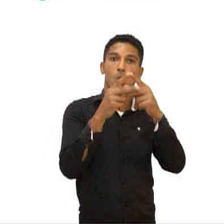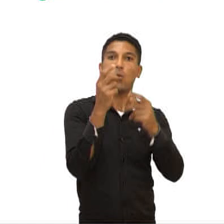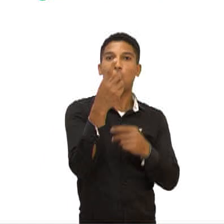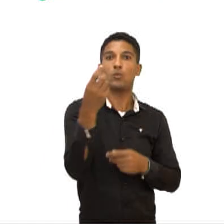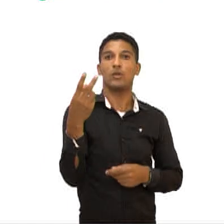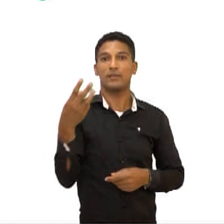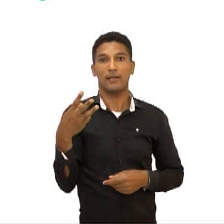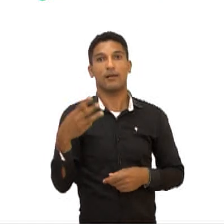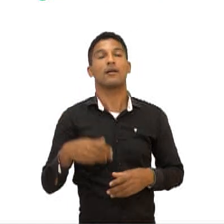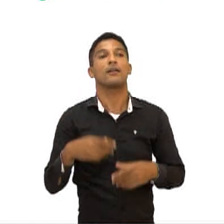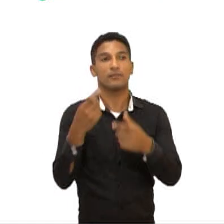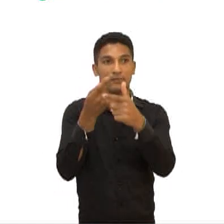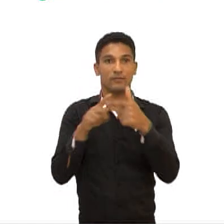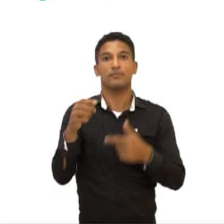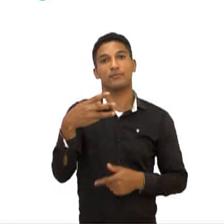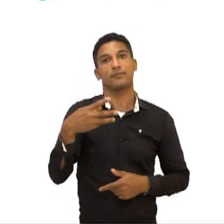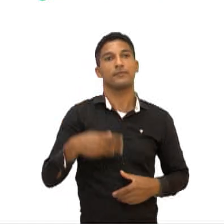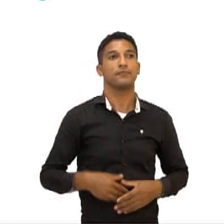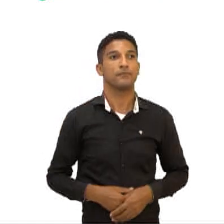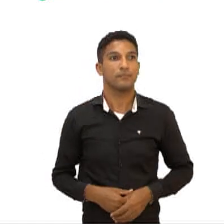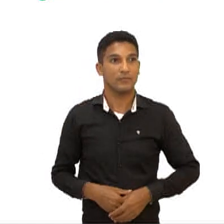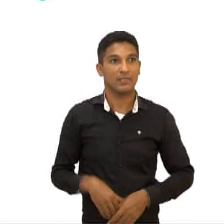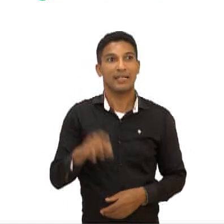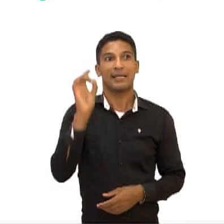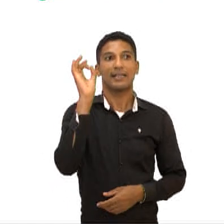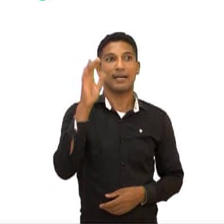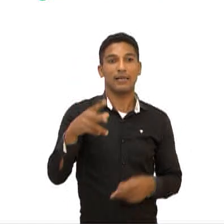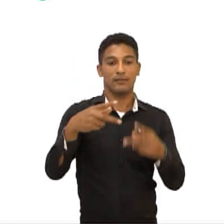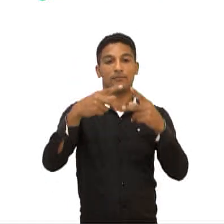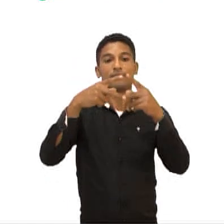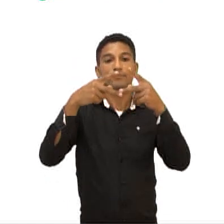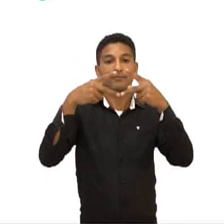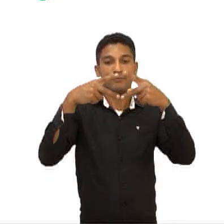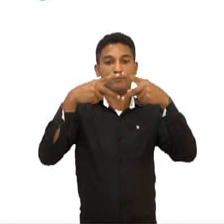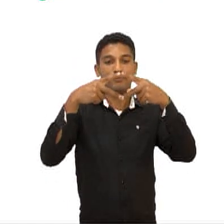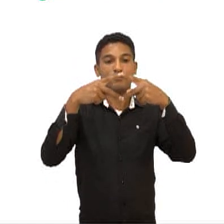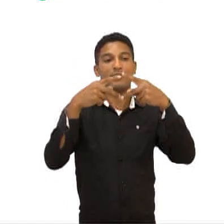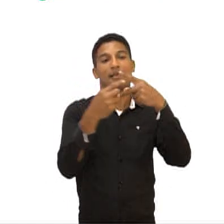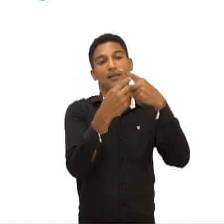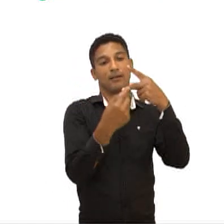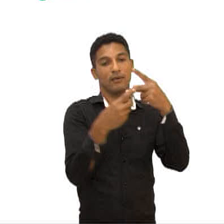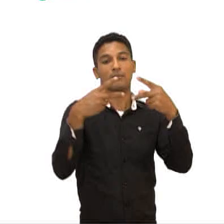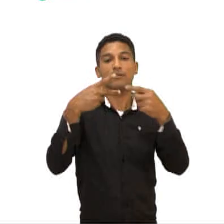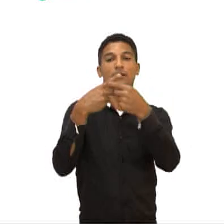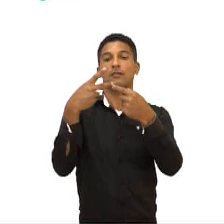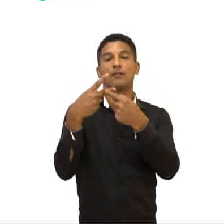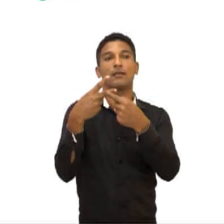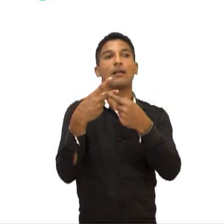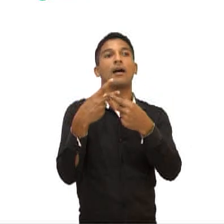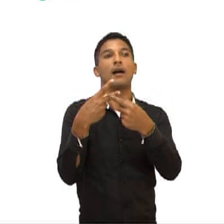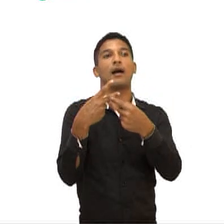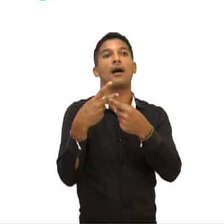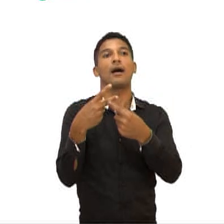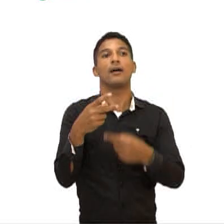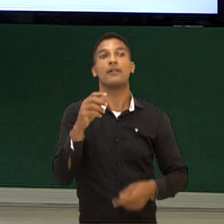quer dizer? Que cada ângulo do triângulo equilátero vale 60